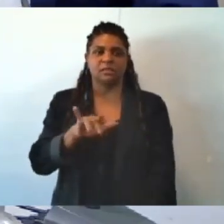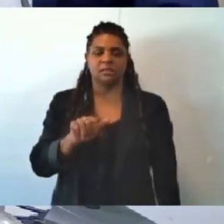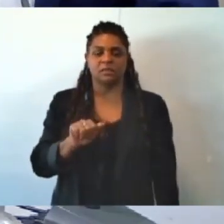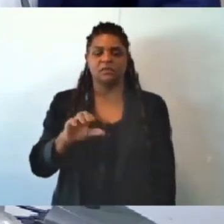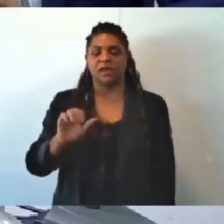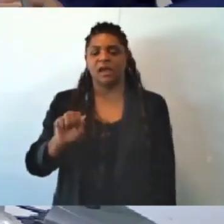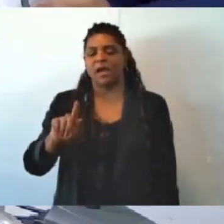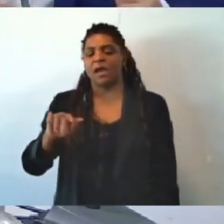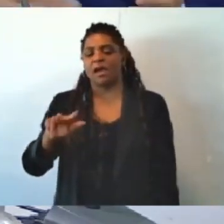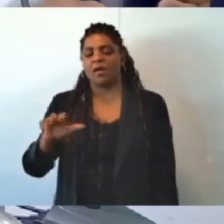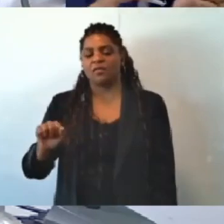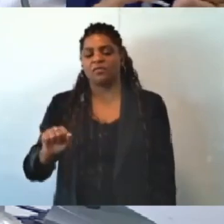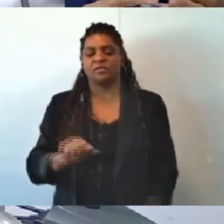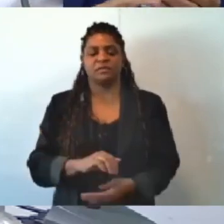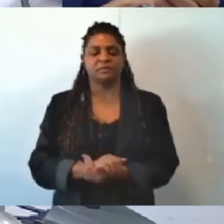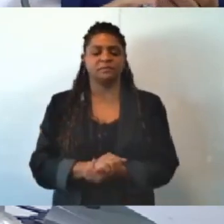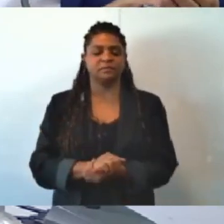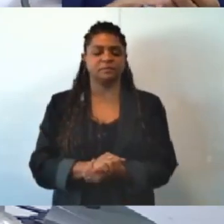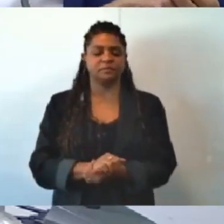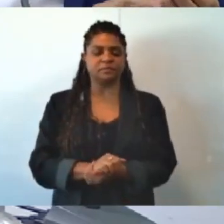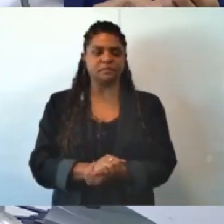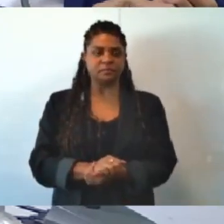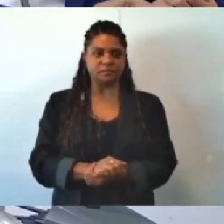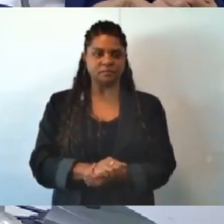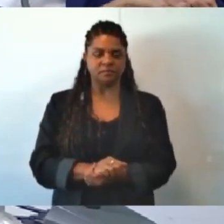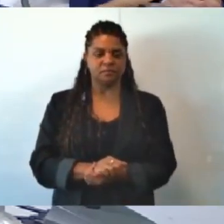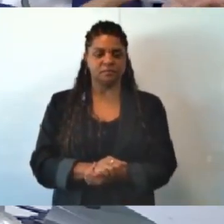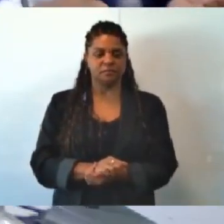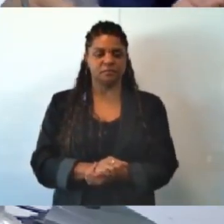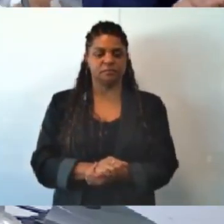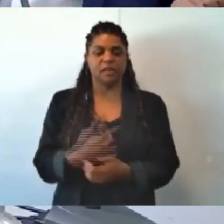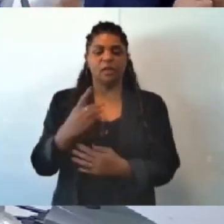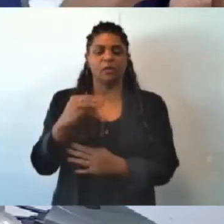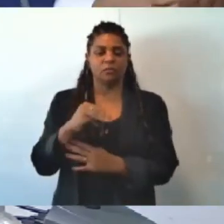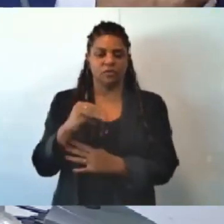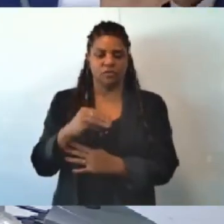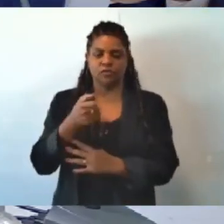Martins. Espera aí que vai passar o microfone para o senhor.